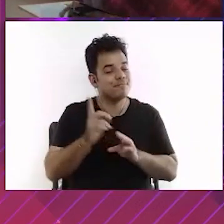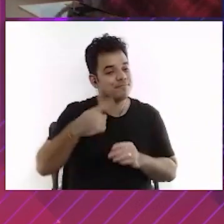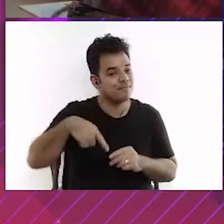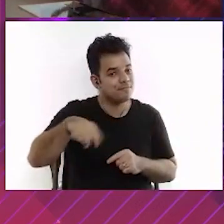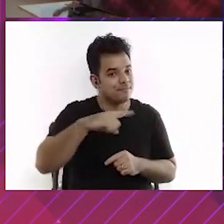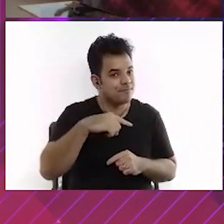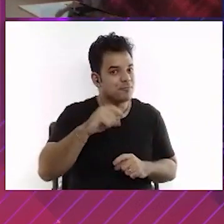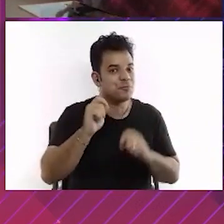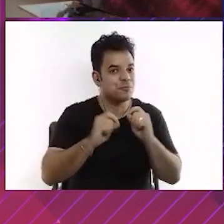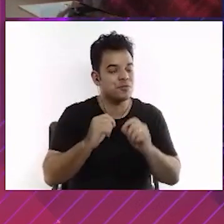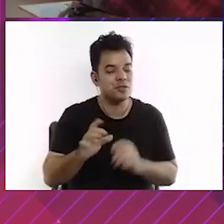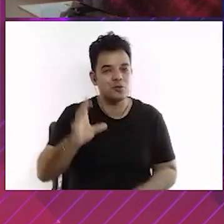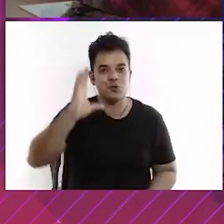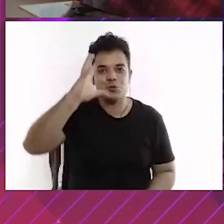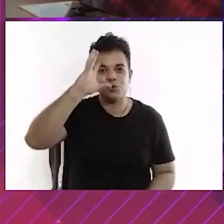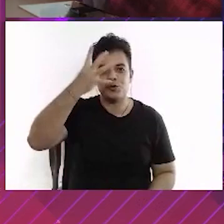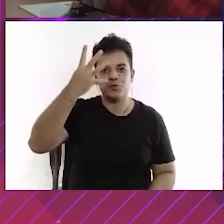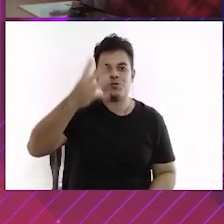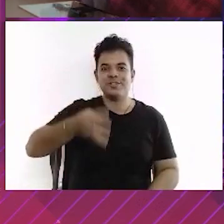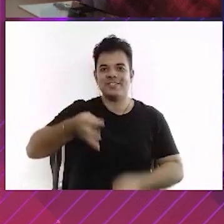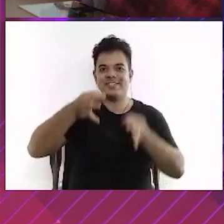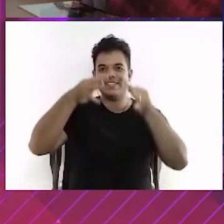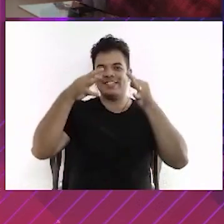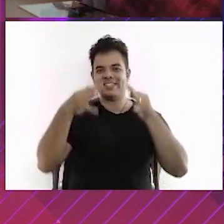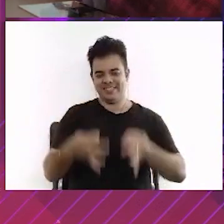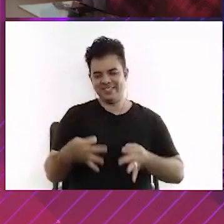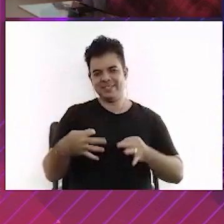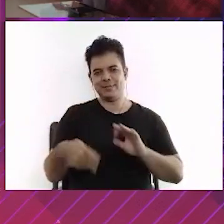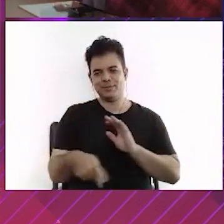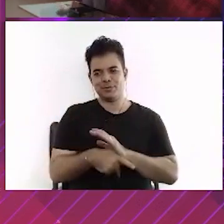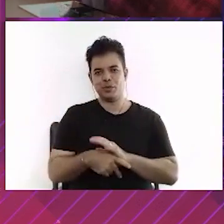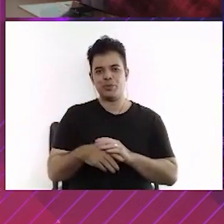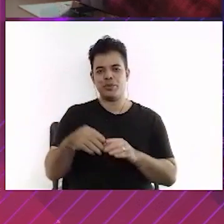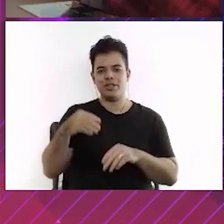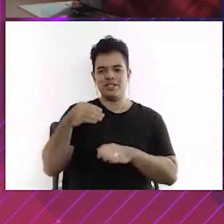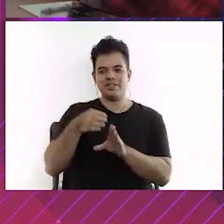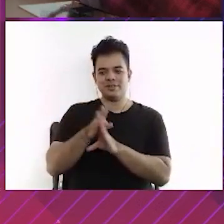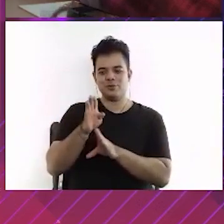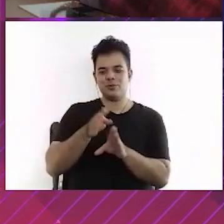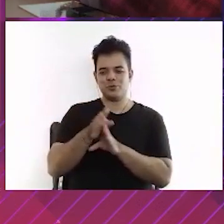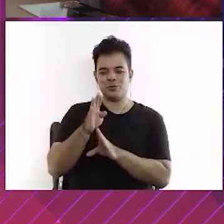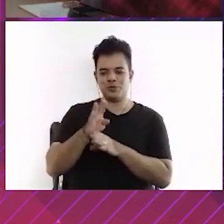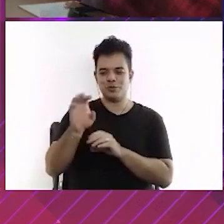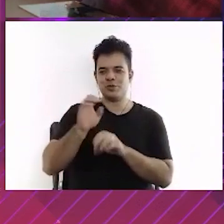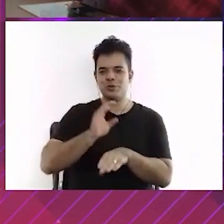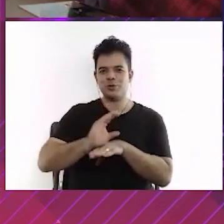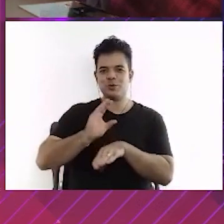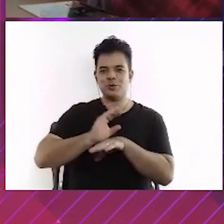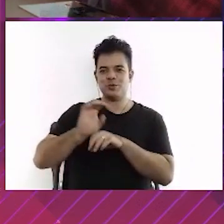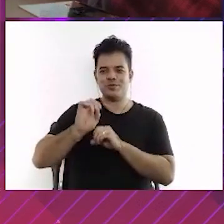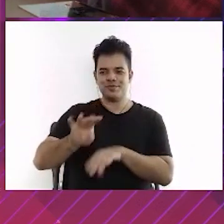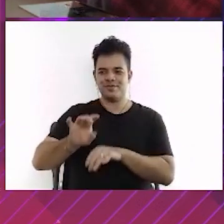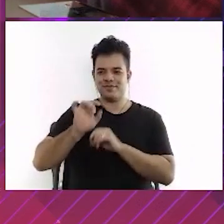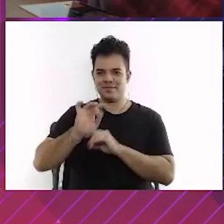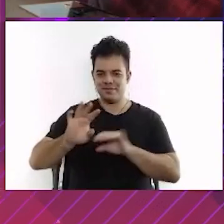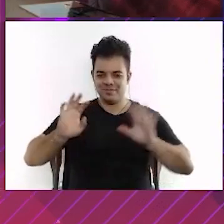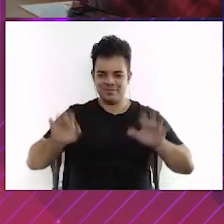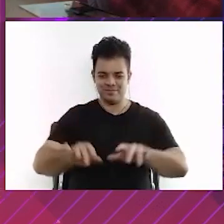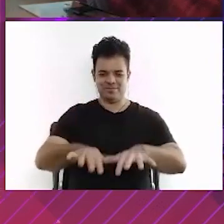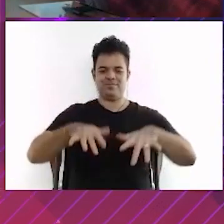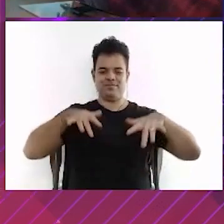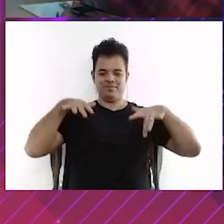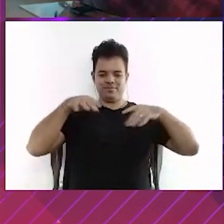uma solução proposta, que foi um programa de mentoria. E como é que iria funcionar esse programa de mentoria? Ele